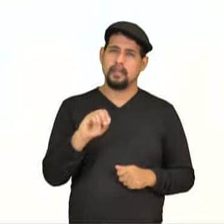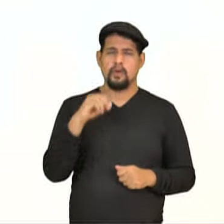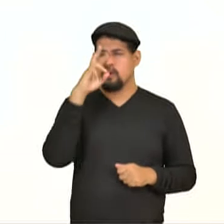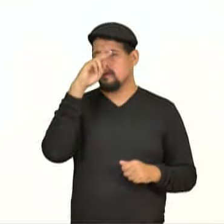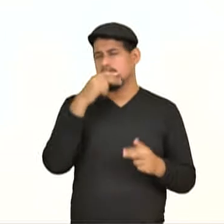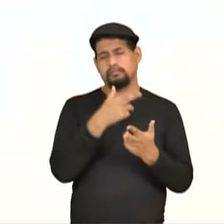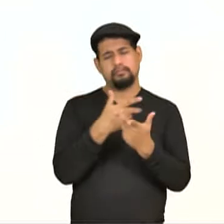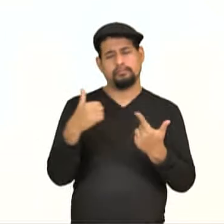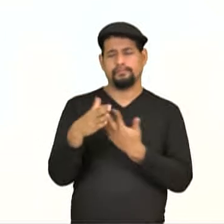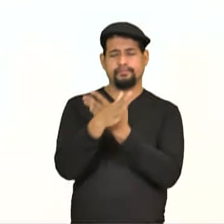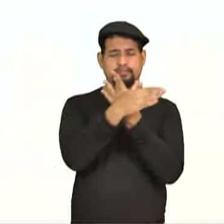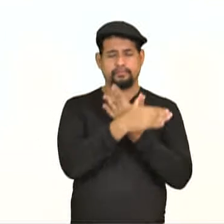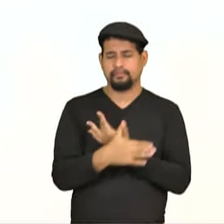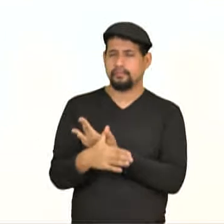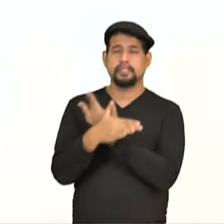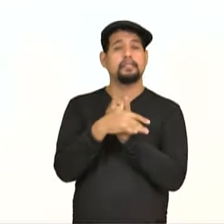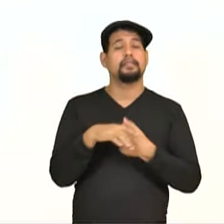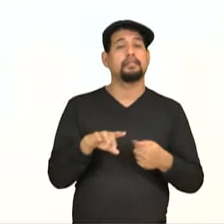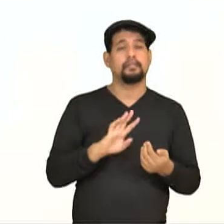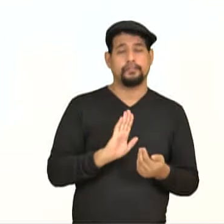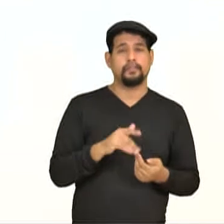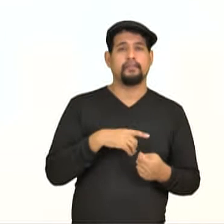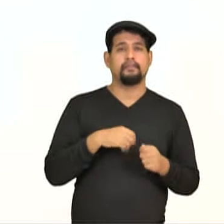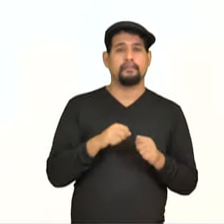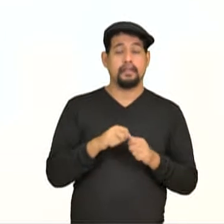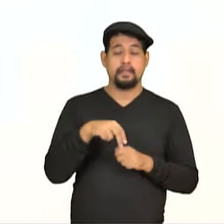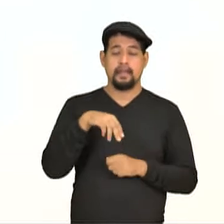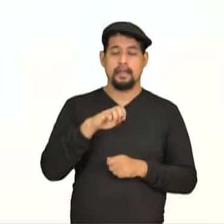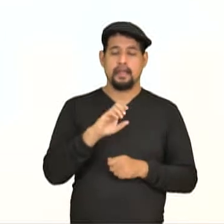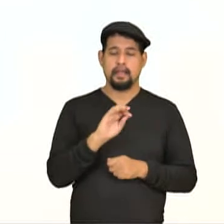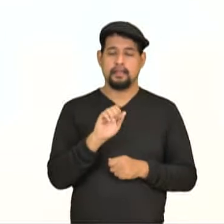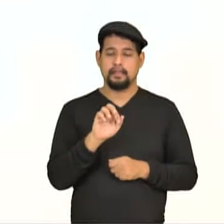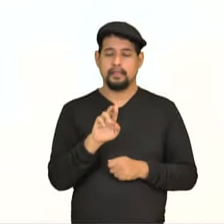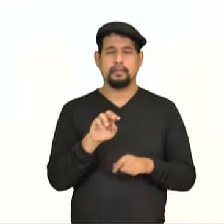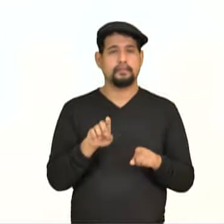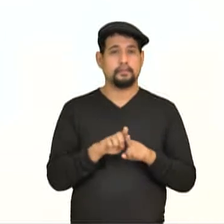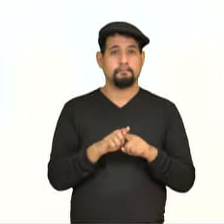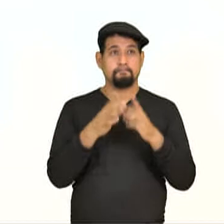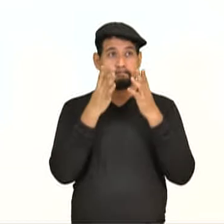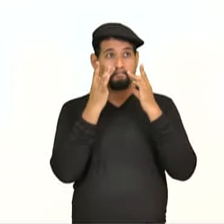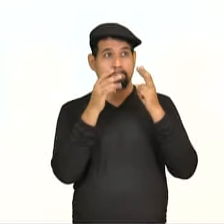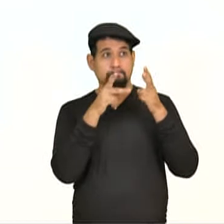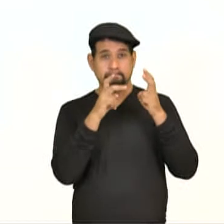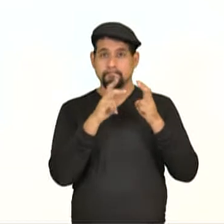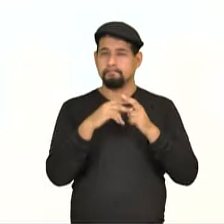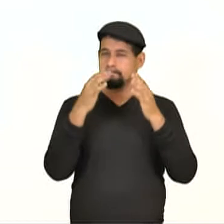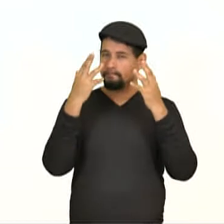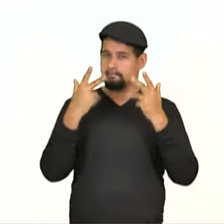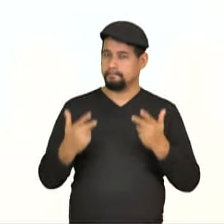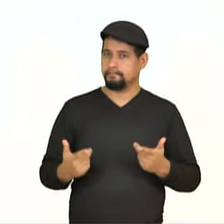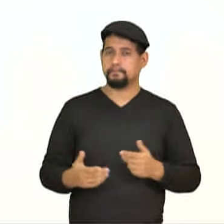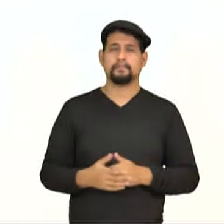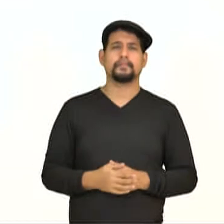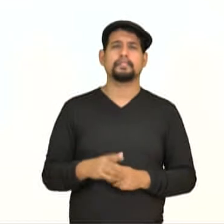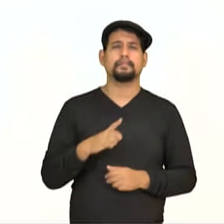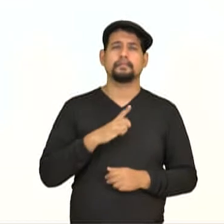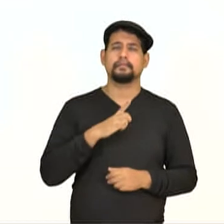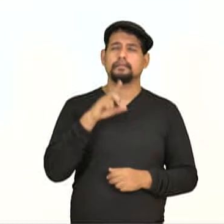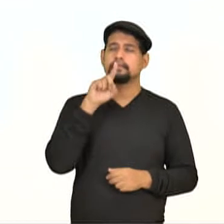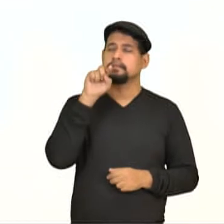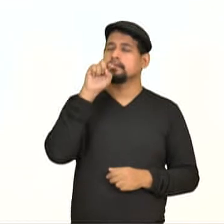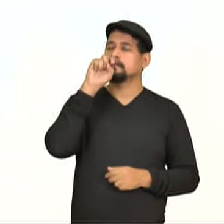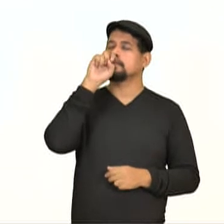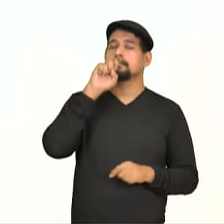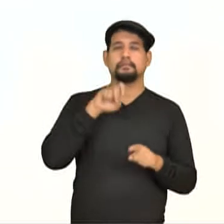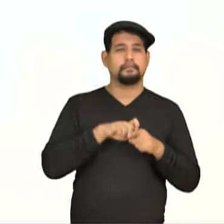insetos, pássaros. Já elas produzem néctar, justamente para chamar a atenção desses animais. Tem o odor e